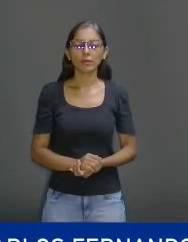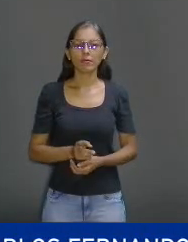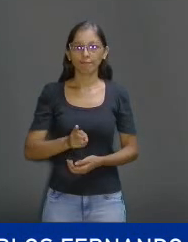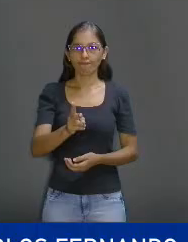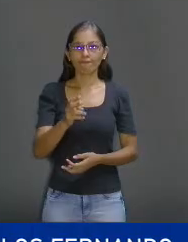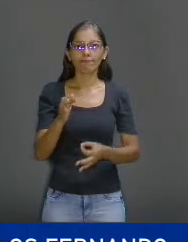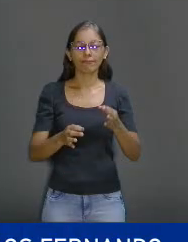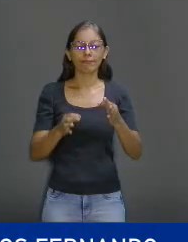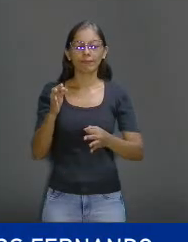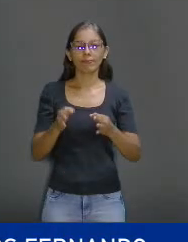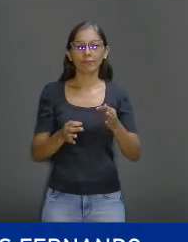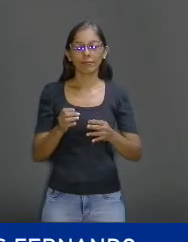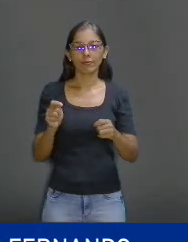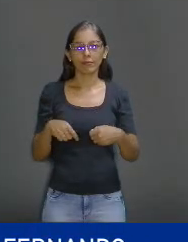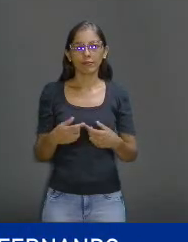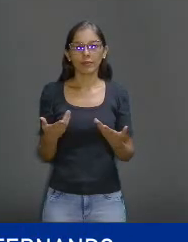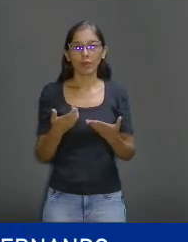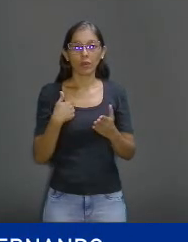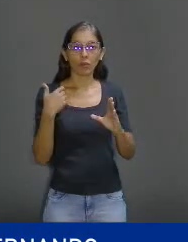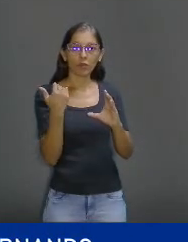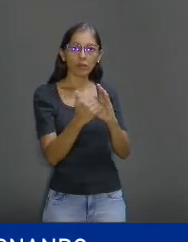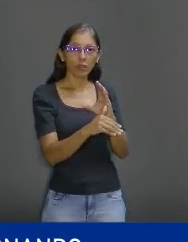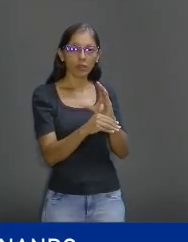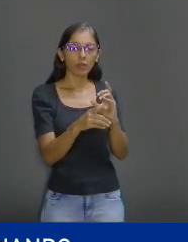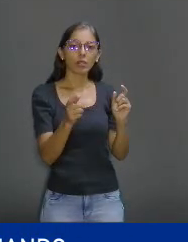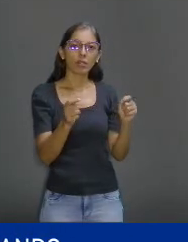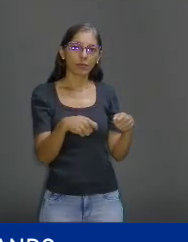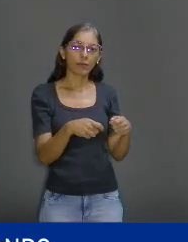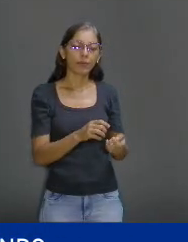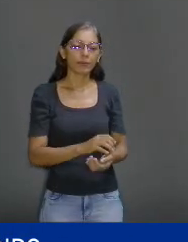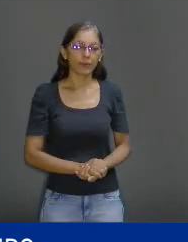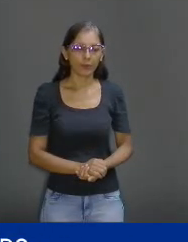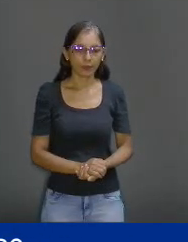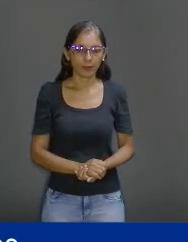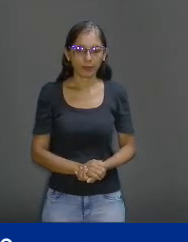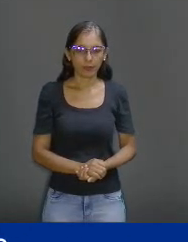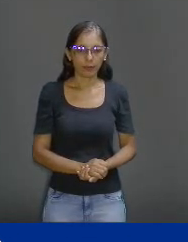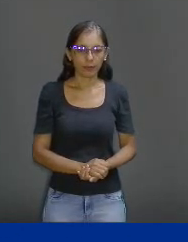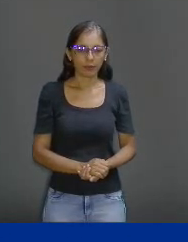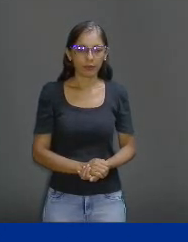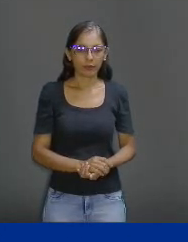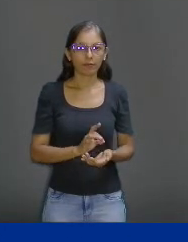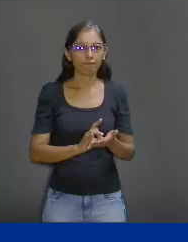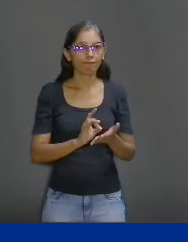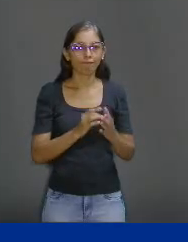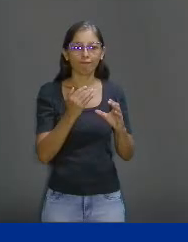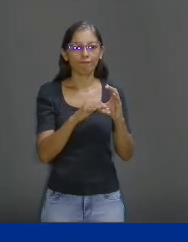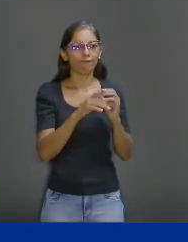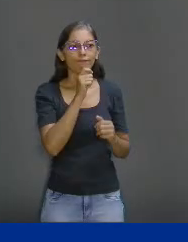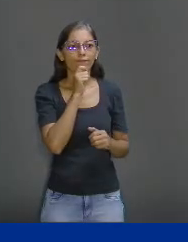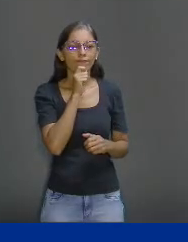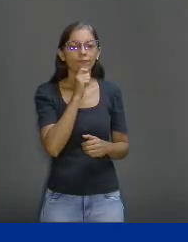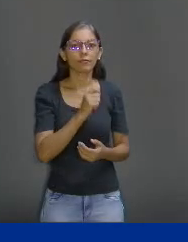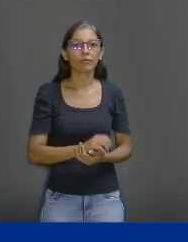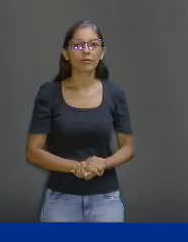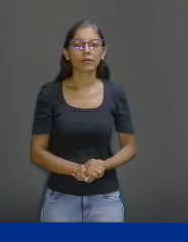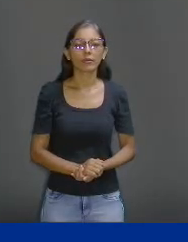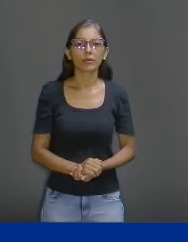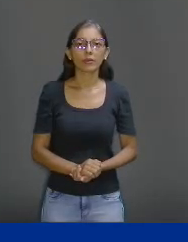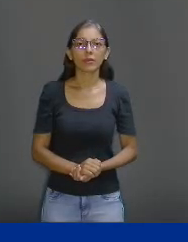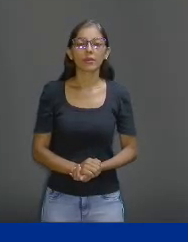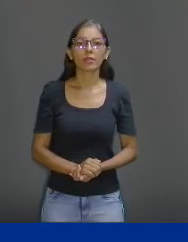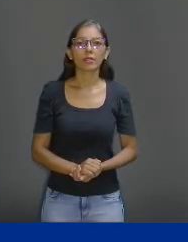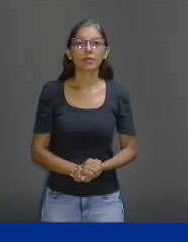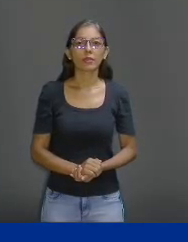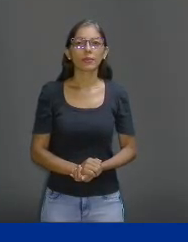de julgamento, presidente. Eu vou lhe enviar, eu de fato não lhe enviei o mapa. Pois não. O senhor Quem quer